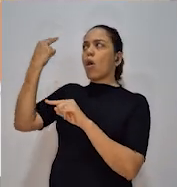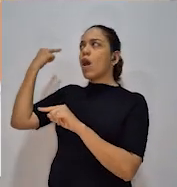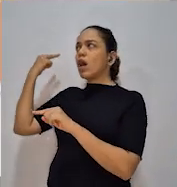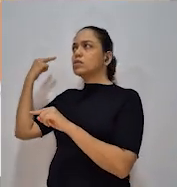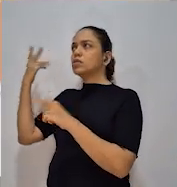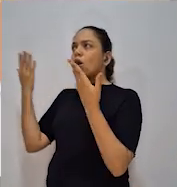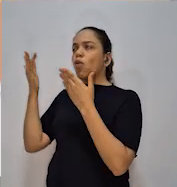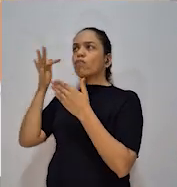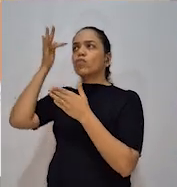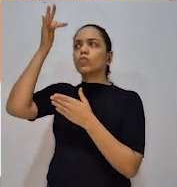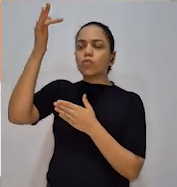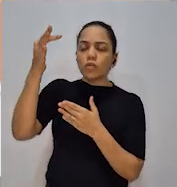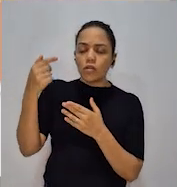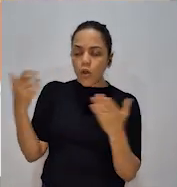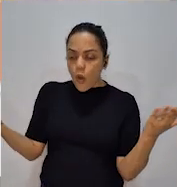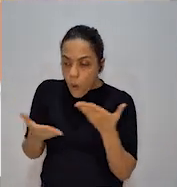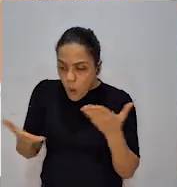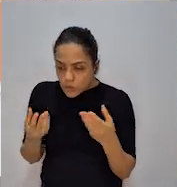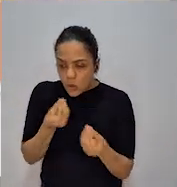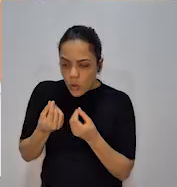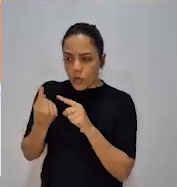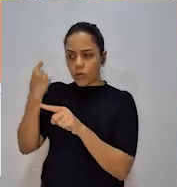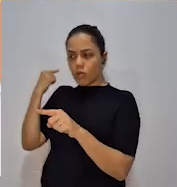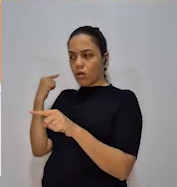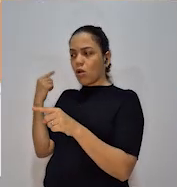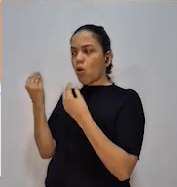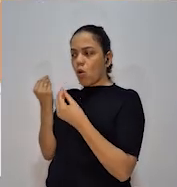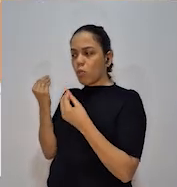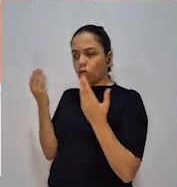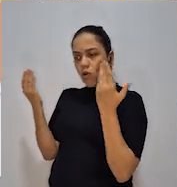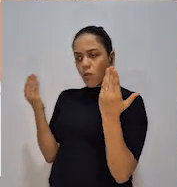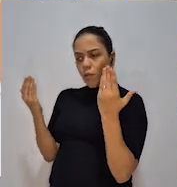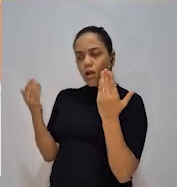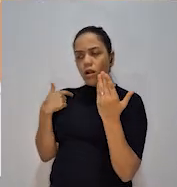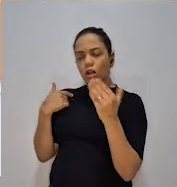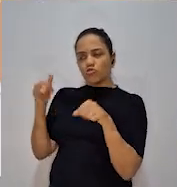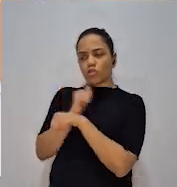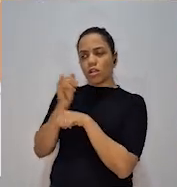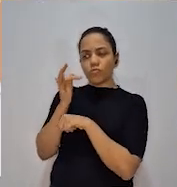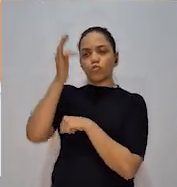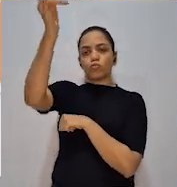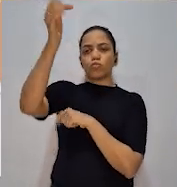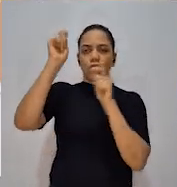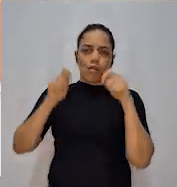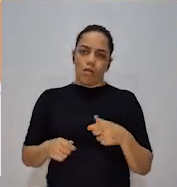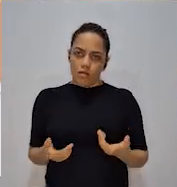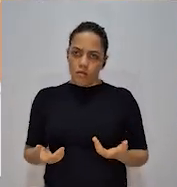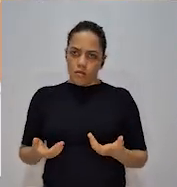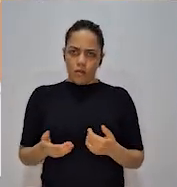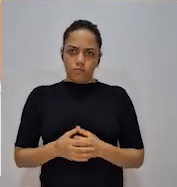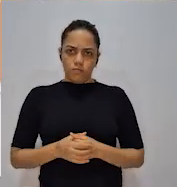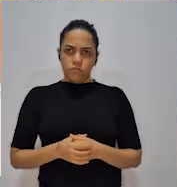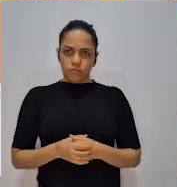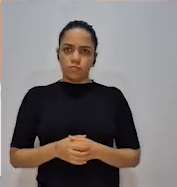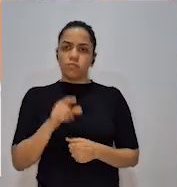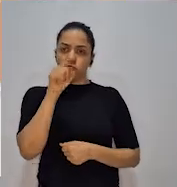atual e desenha uma estratégia focada na sua necessidade. E também tem um detalhe muito importante.